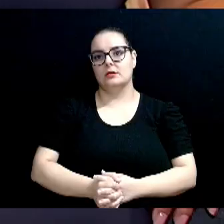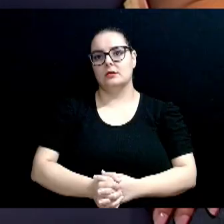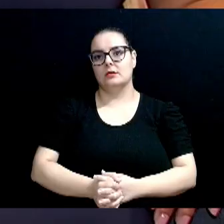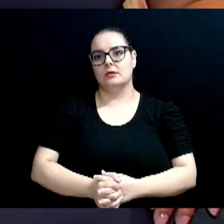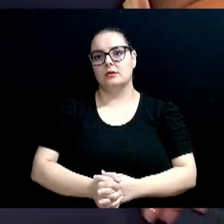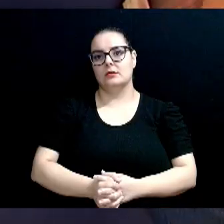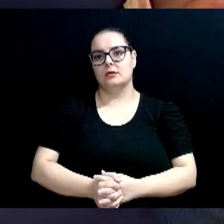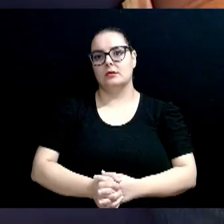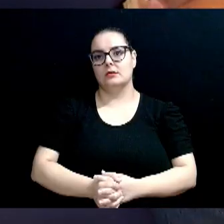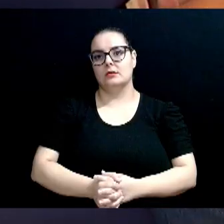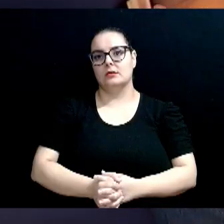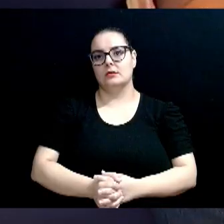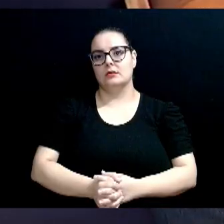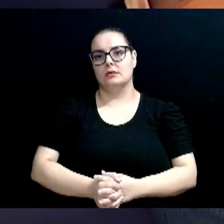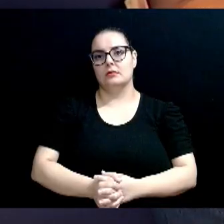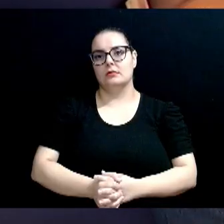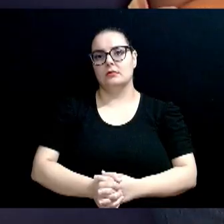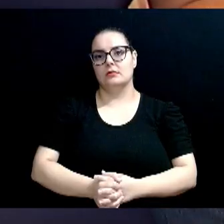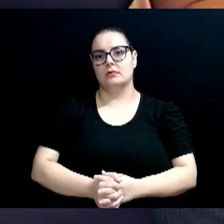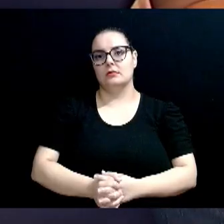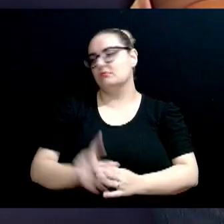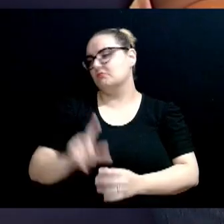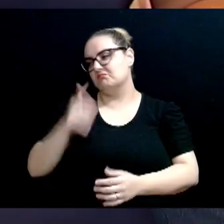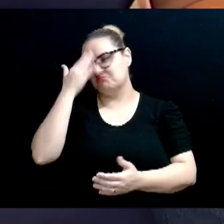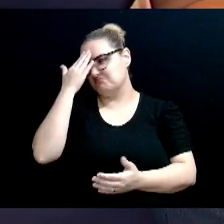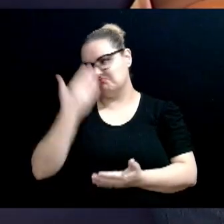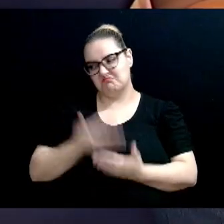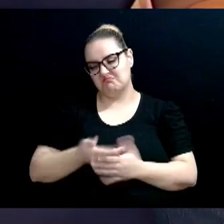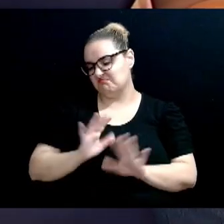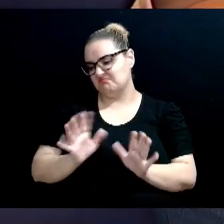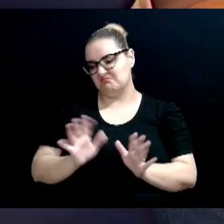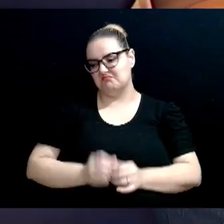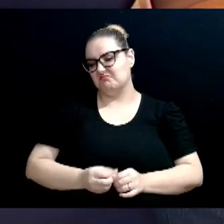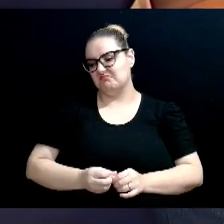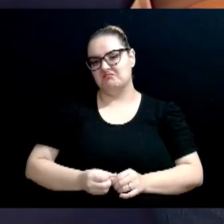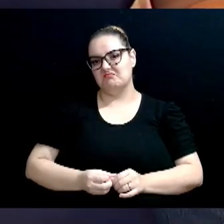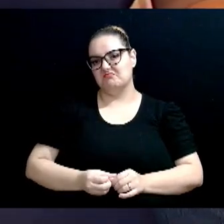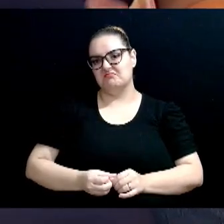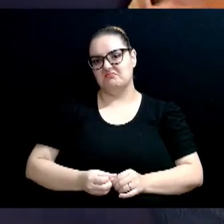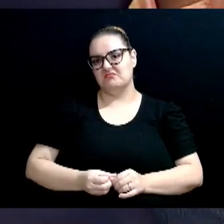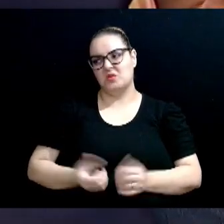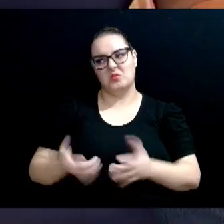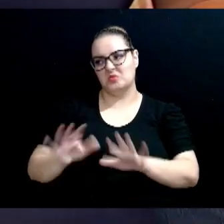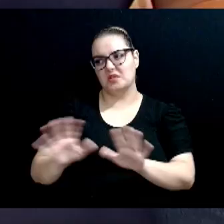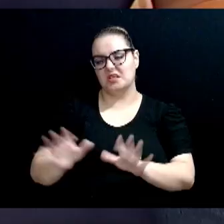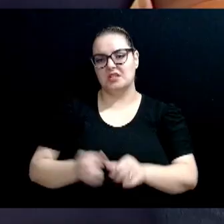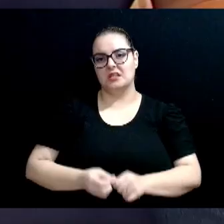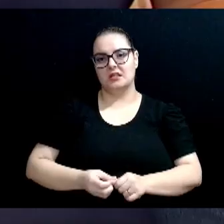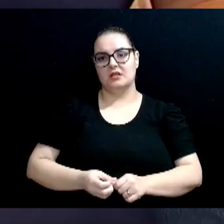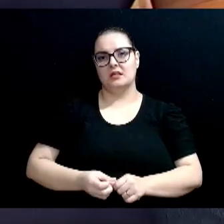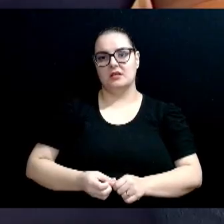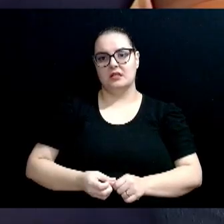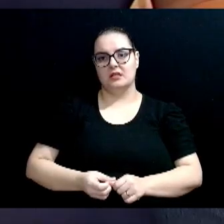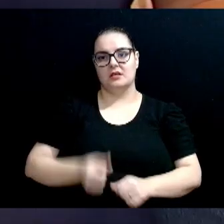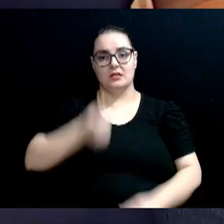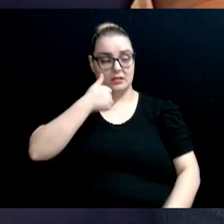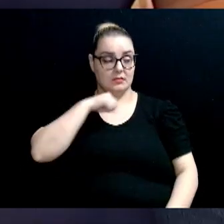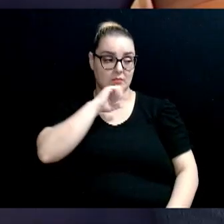E eu não cria mais. E quando minha mãe faleceu, já contei isso algumas